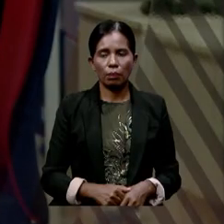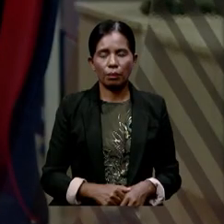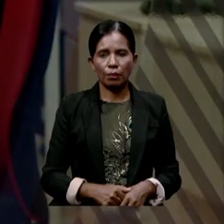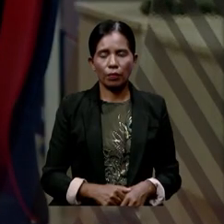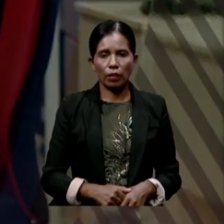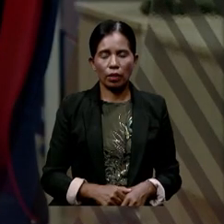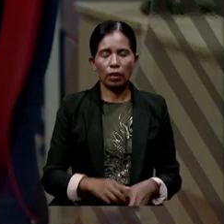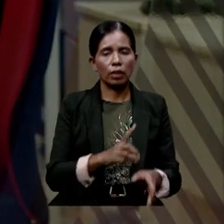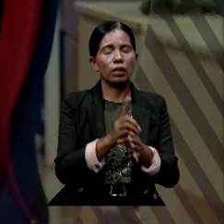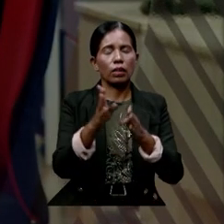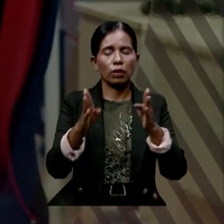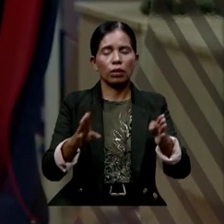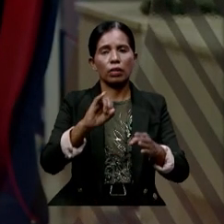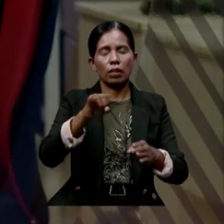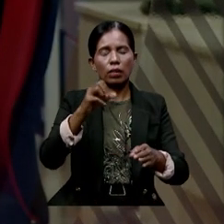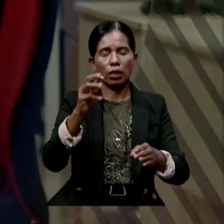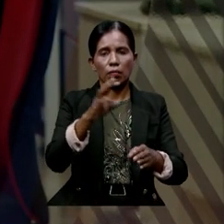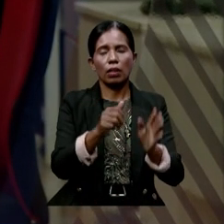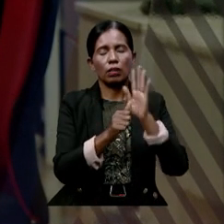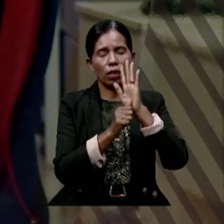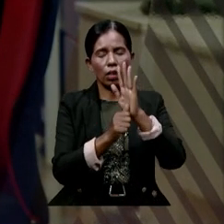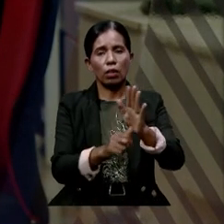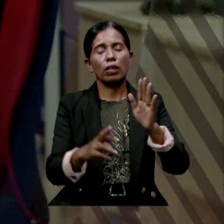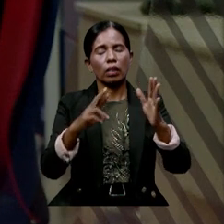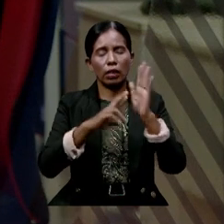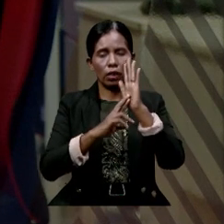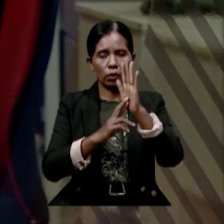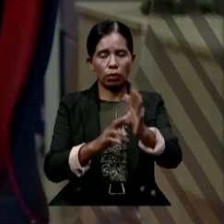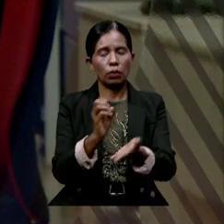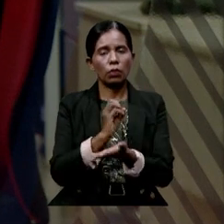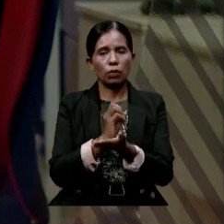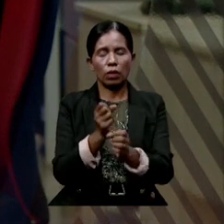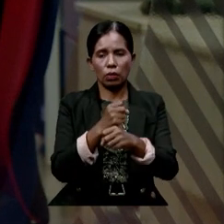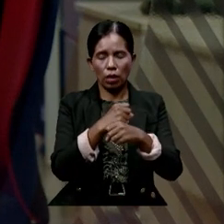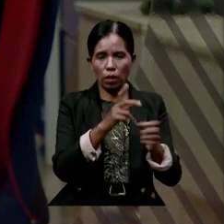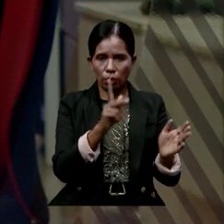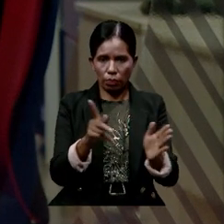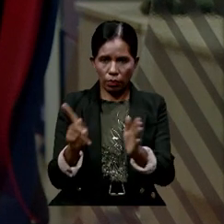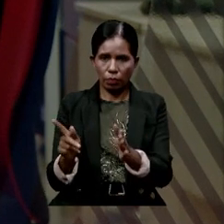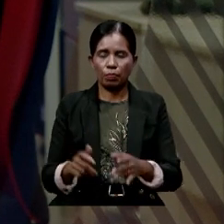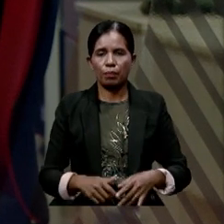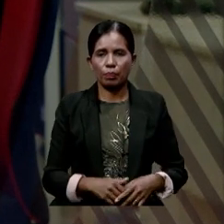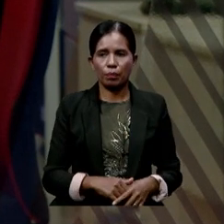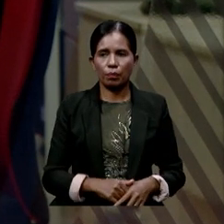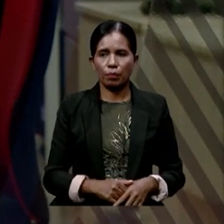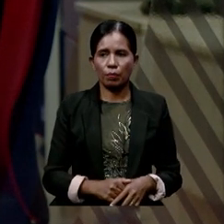Coronel ZSM promete se halo lucru la torre rezia unui cusi moloc tras planul.